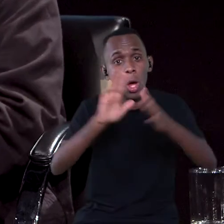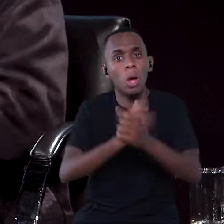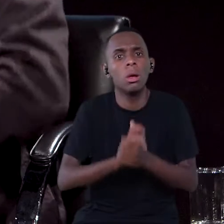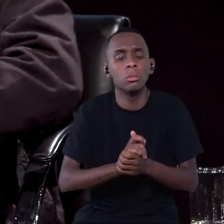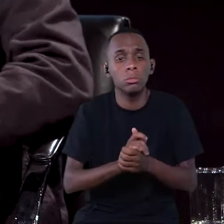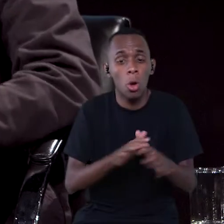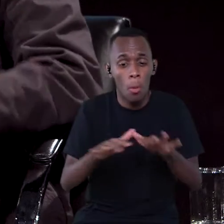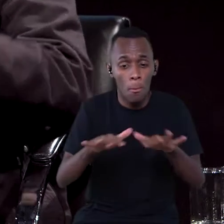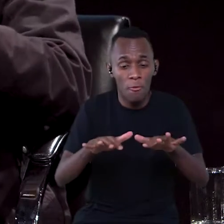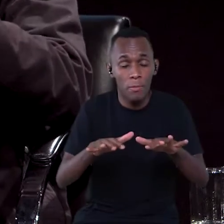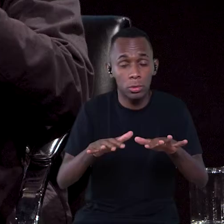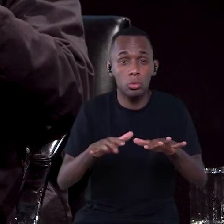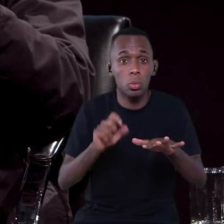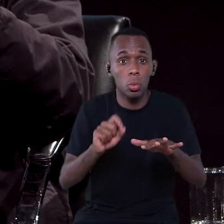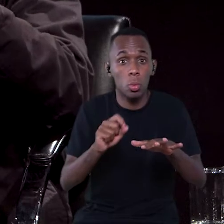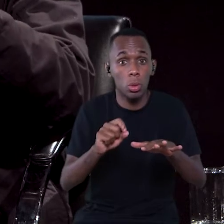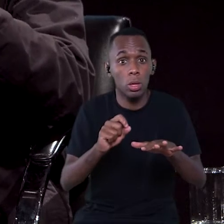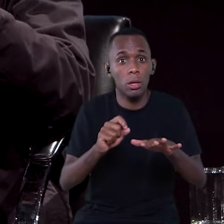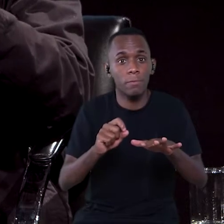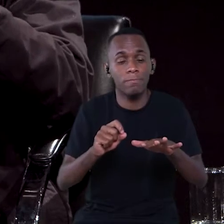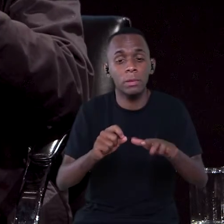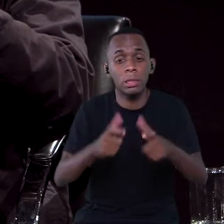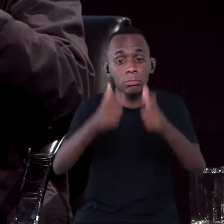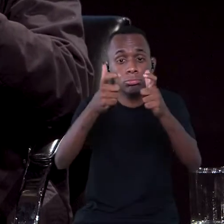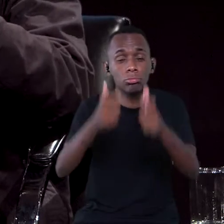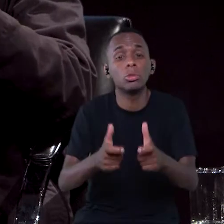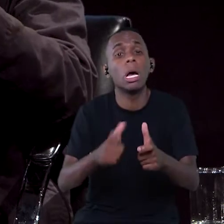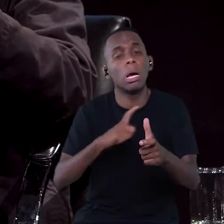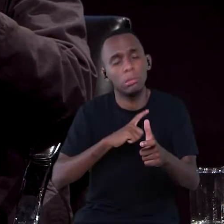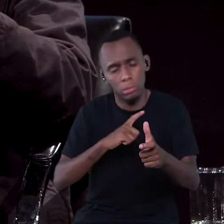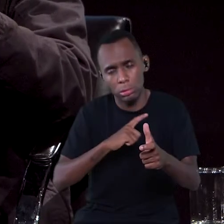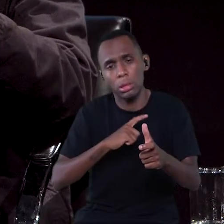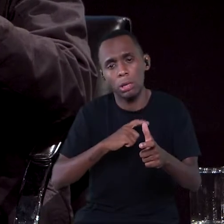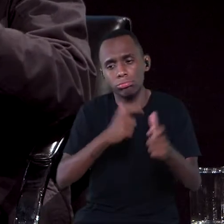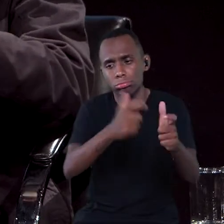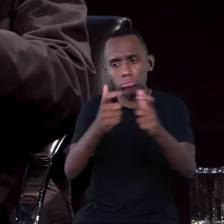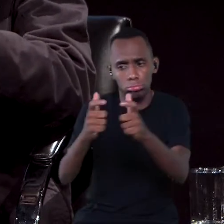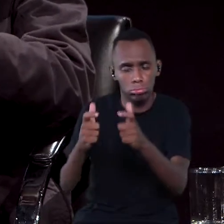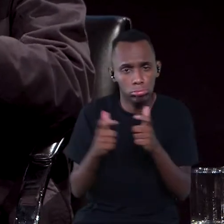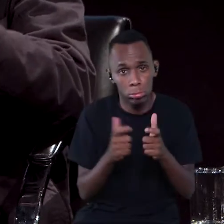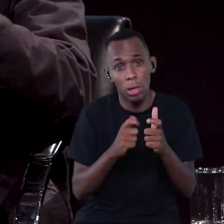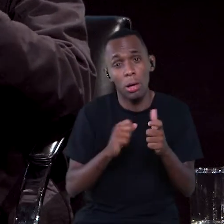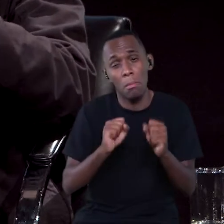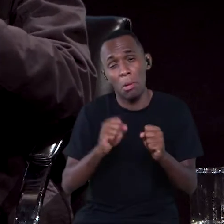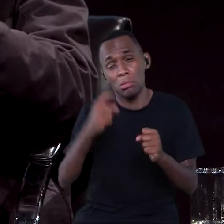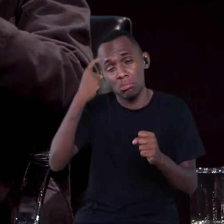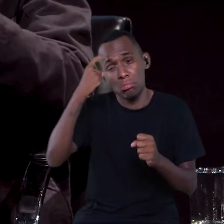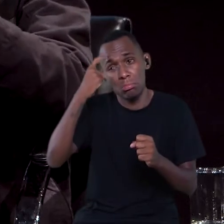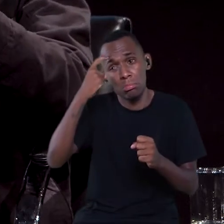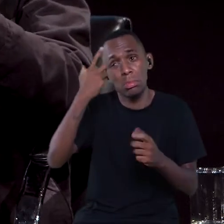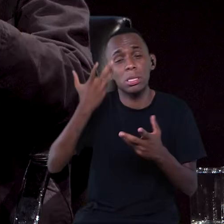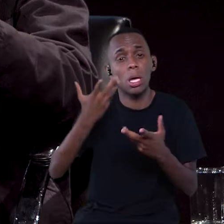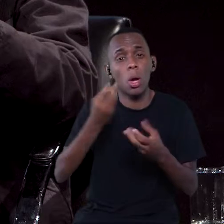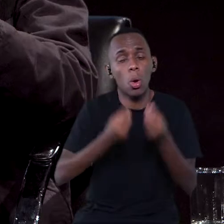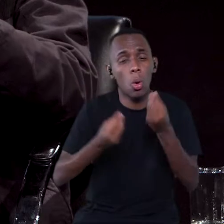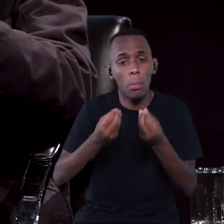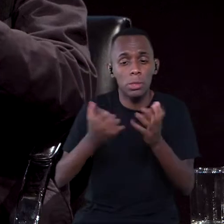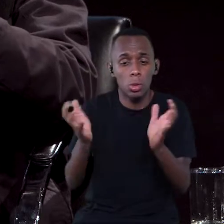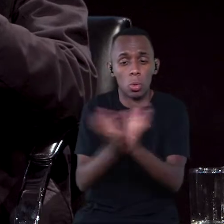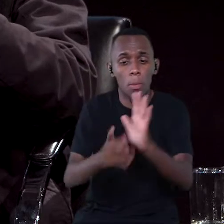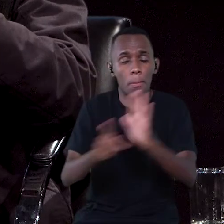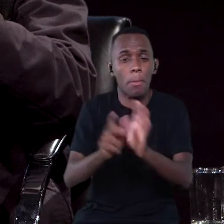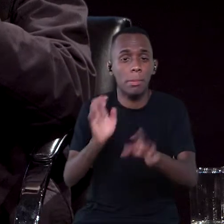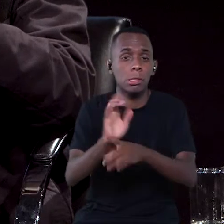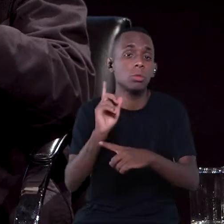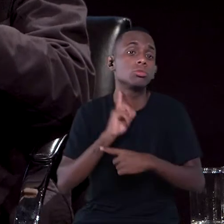nesse momento, eu acho que ele se localiza em determinadas instâncias, determinados territórios. A gente pode pensar nessas gerações de Minas Gerais, mas